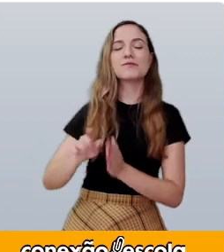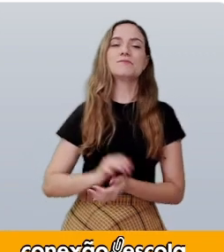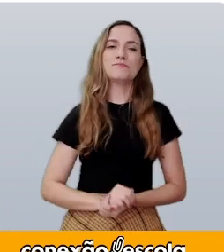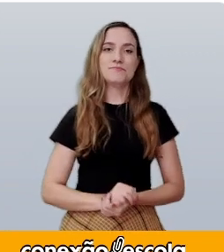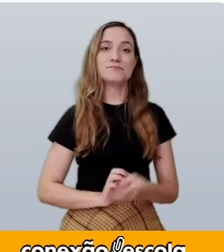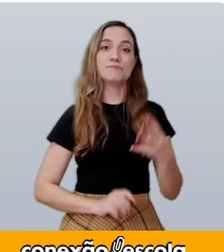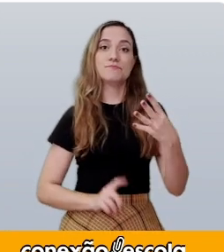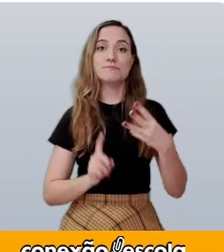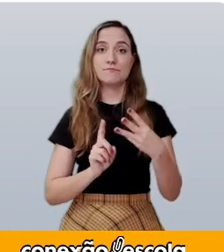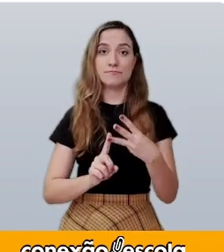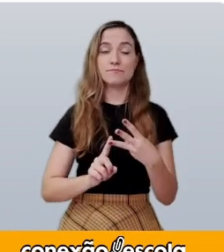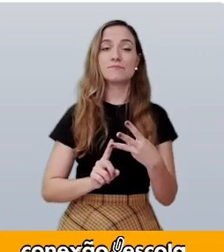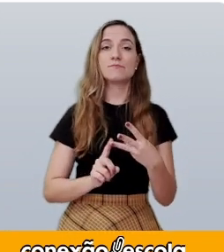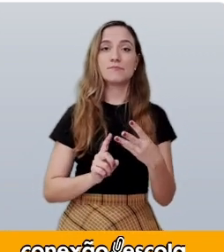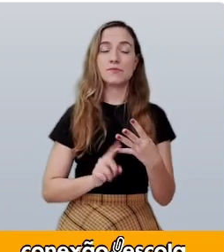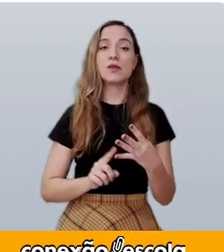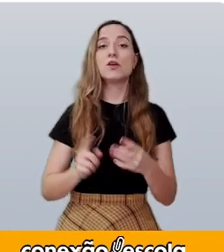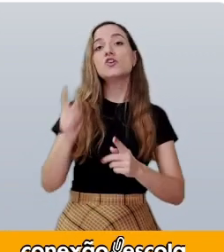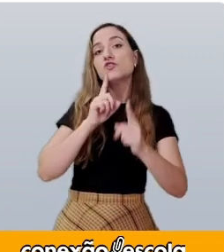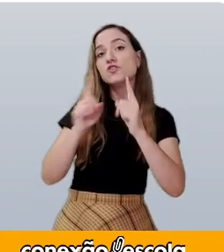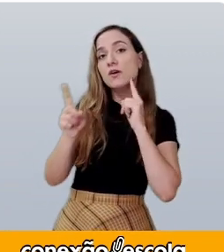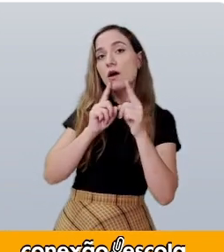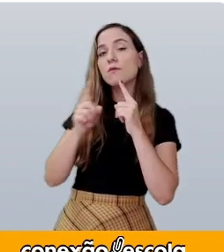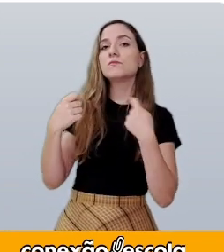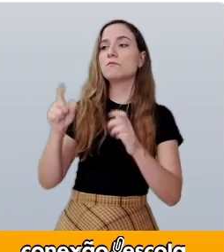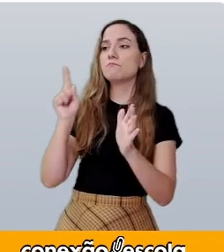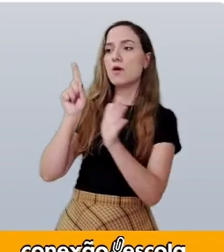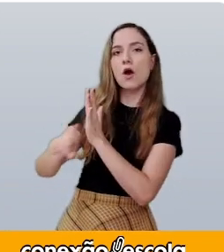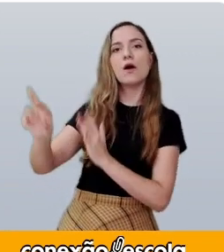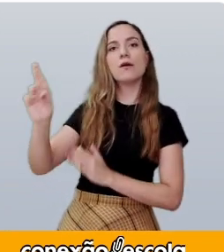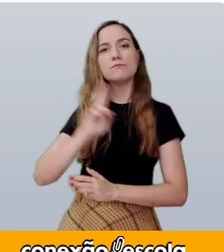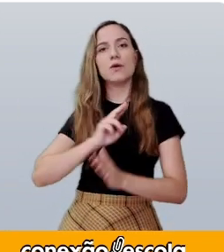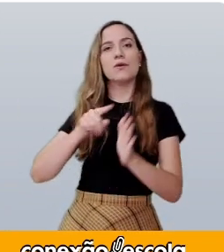diálogo com perguntas e respostas,